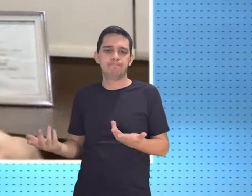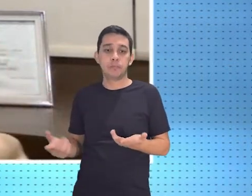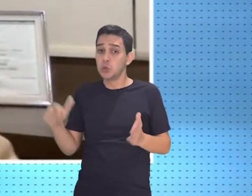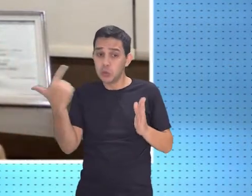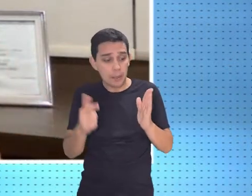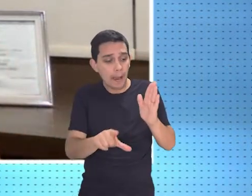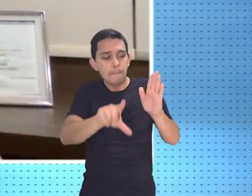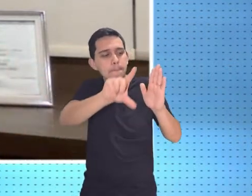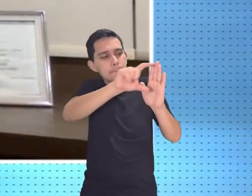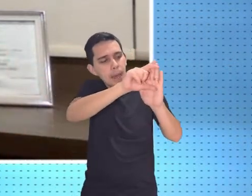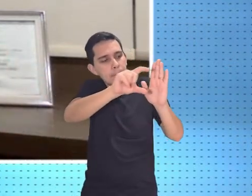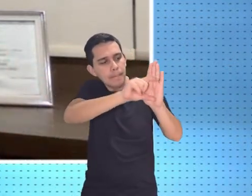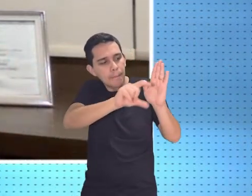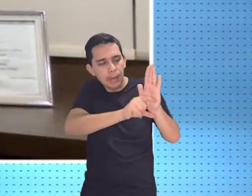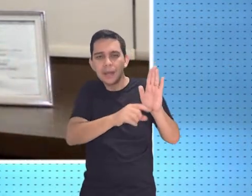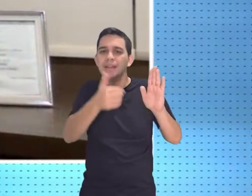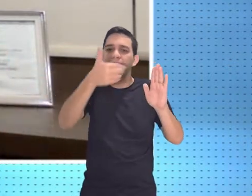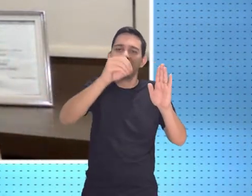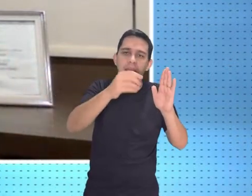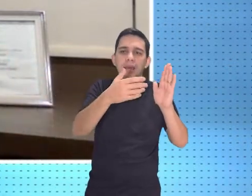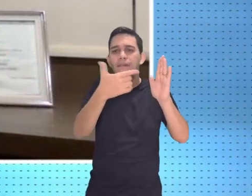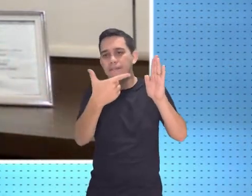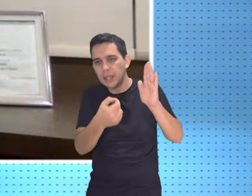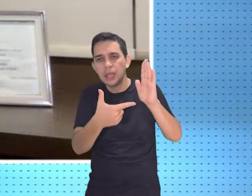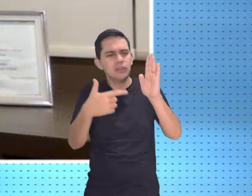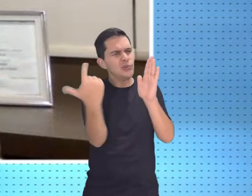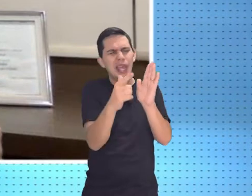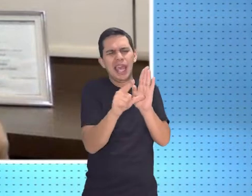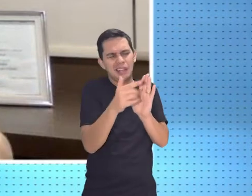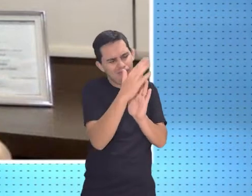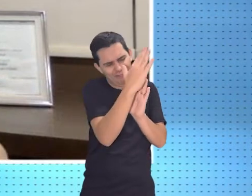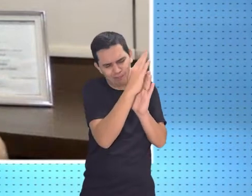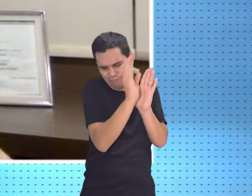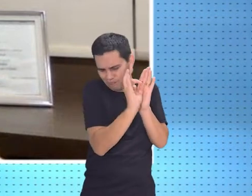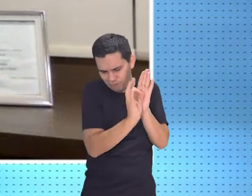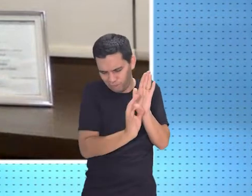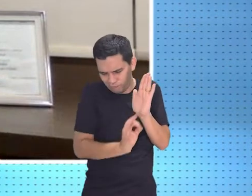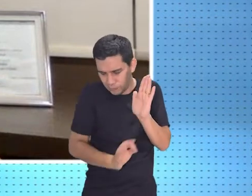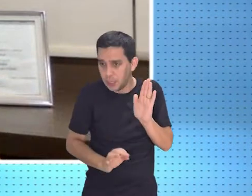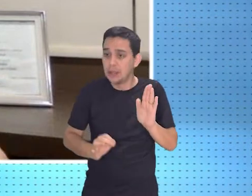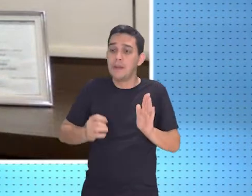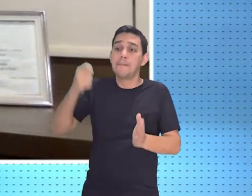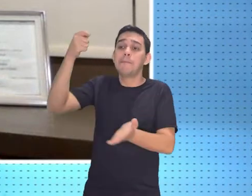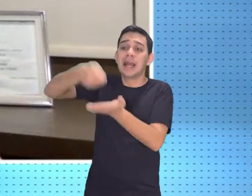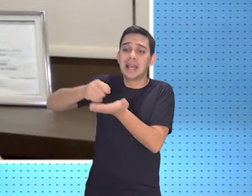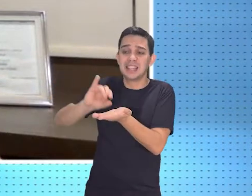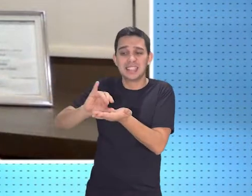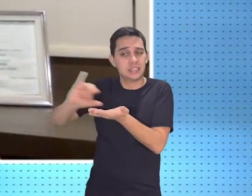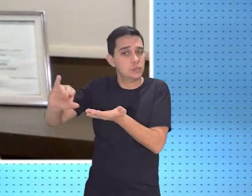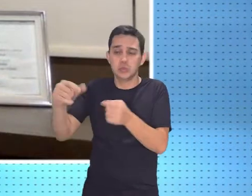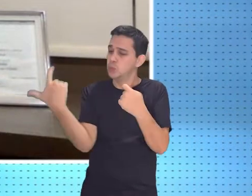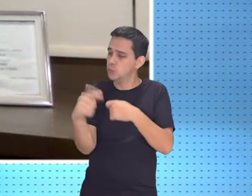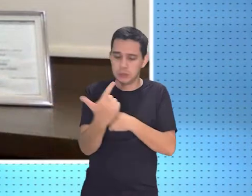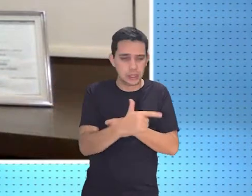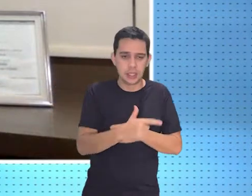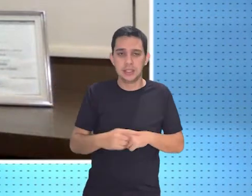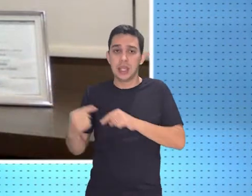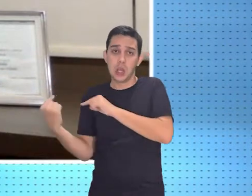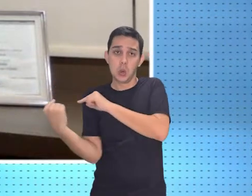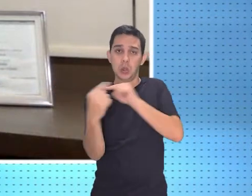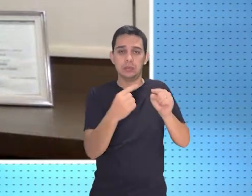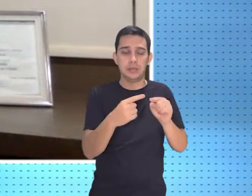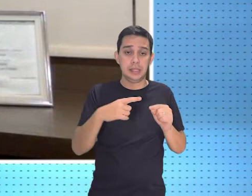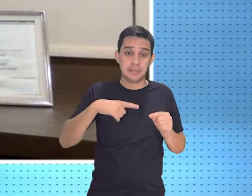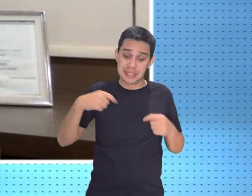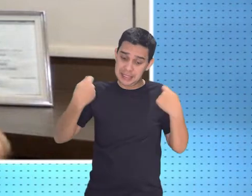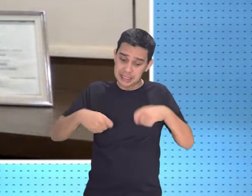tabela, não existe um parâmetro fixo na fixação do dano moral. Existem critérios